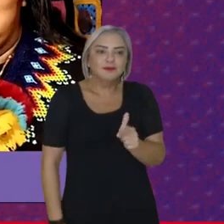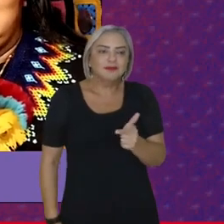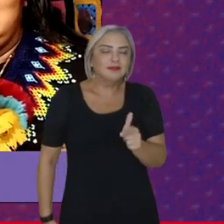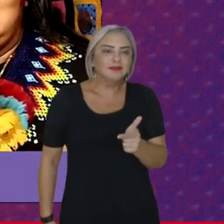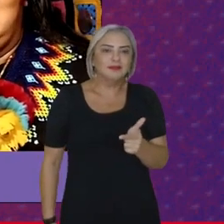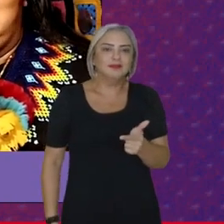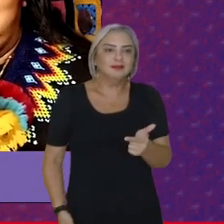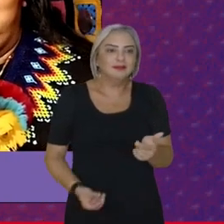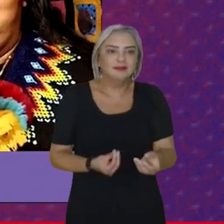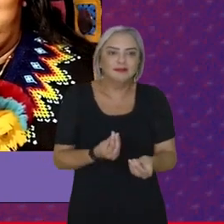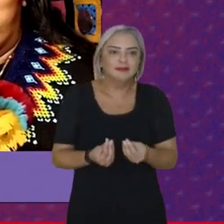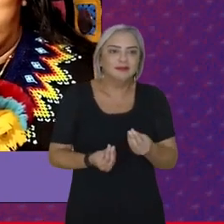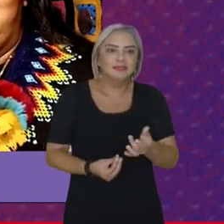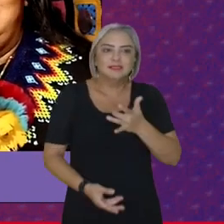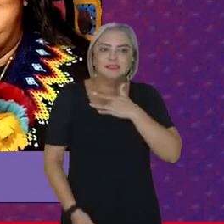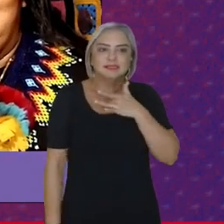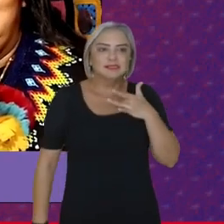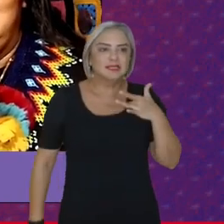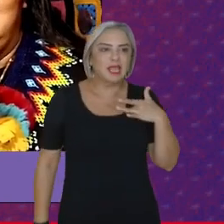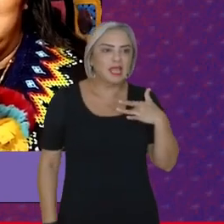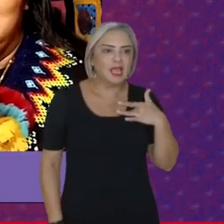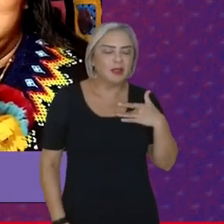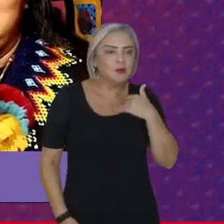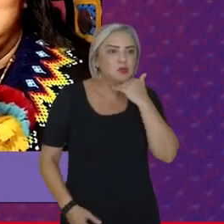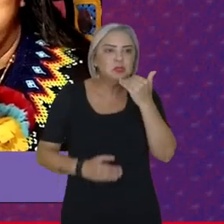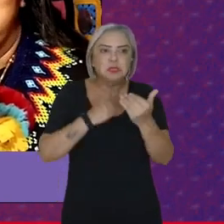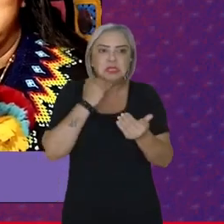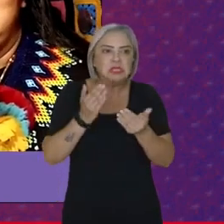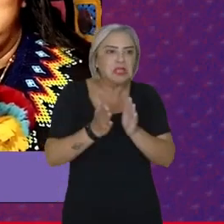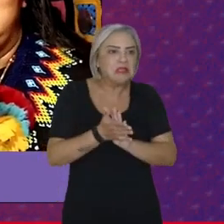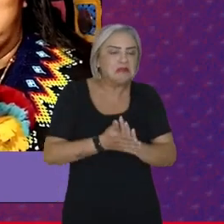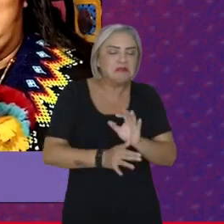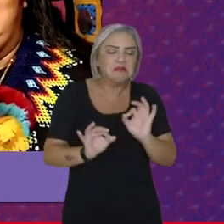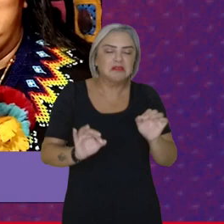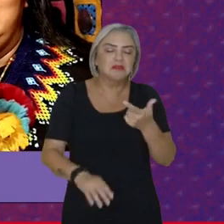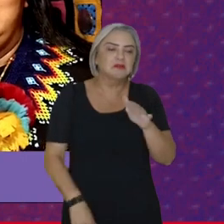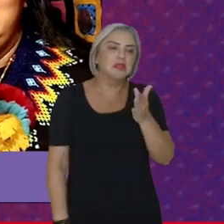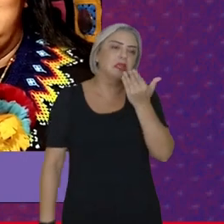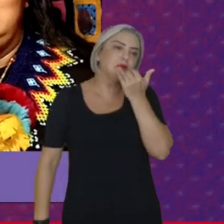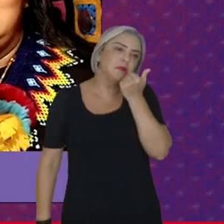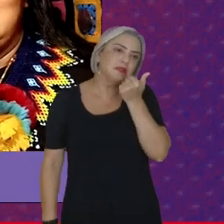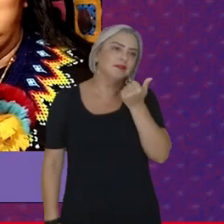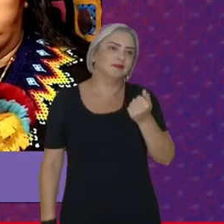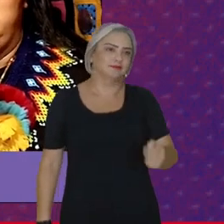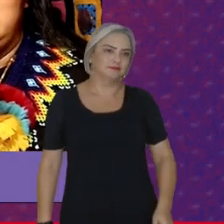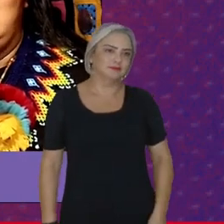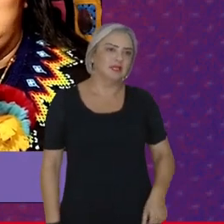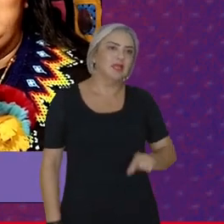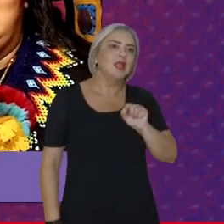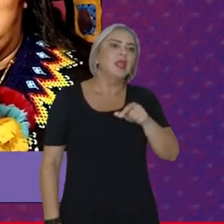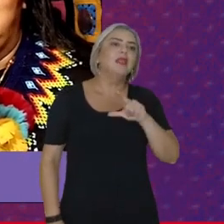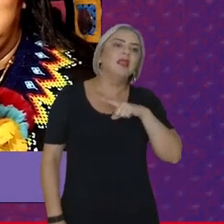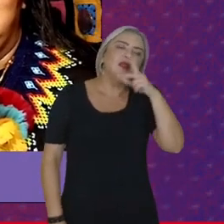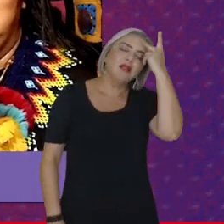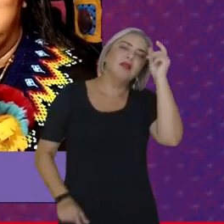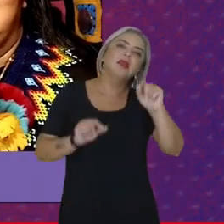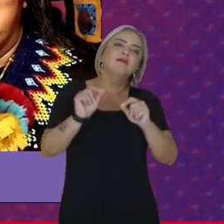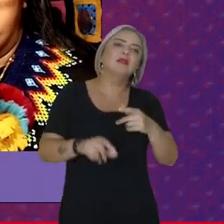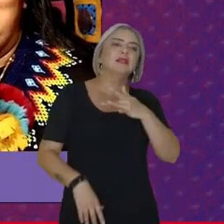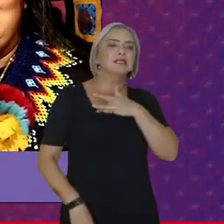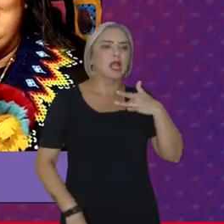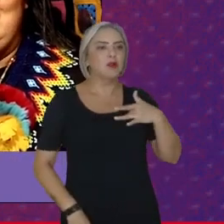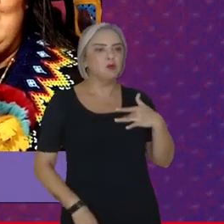existe saúde de ninguém sem segurança alimentar. Quem que vai ter saúde física ou